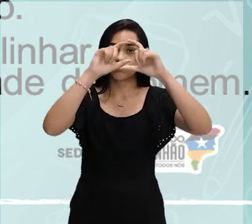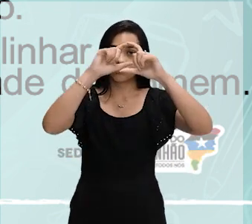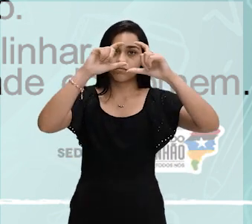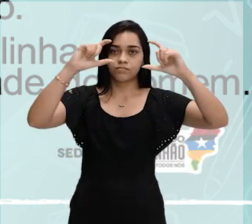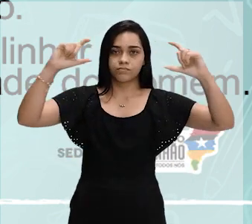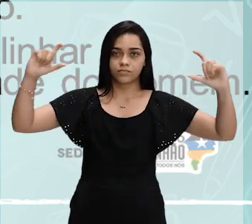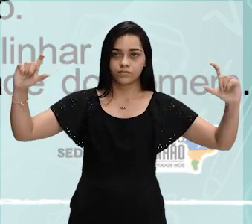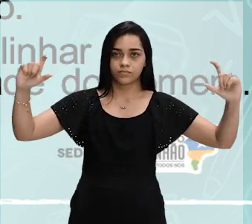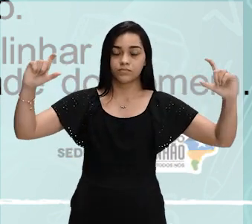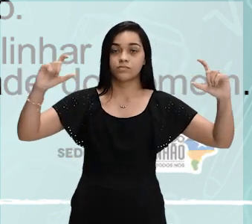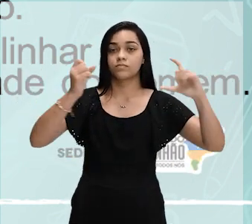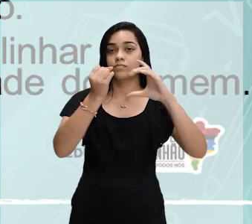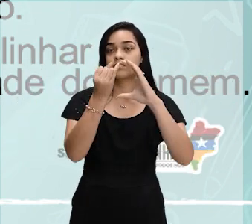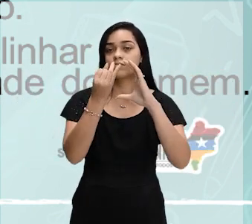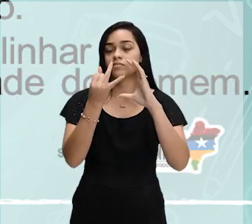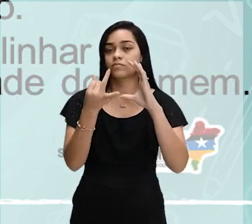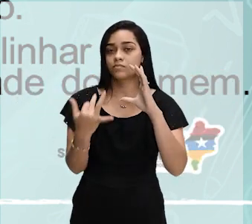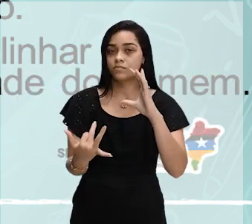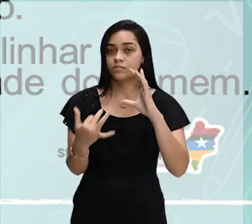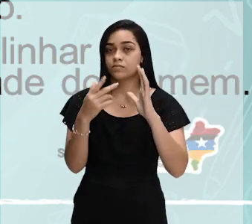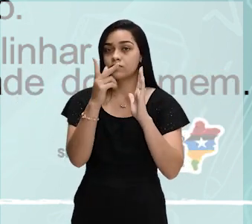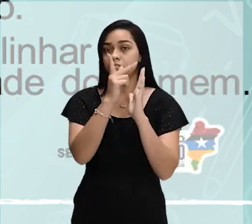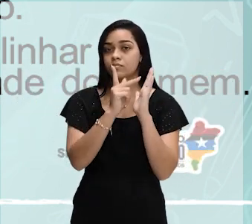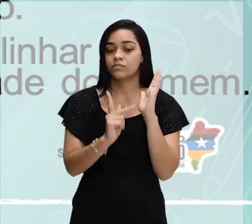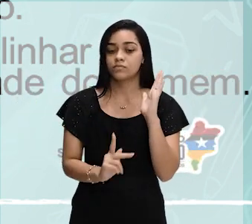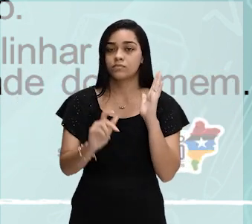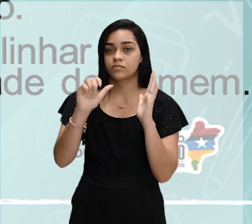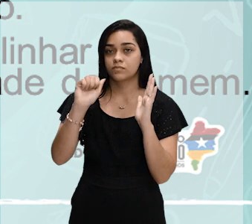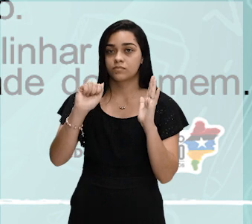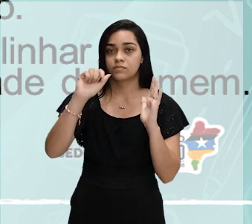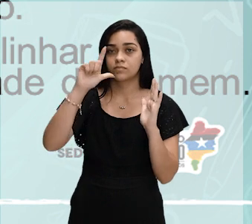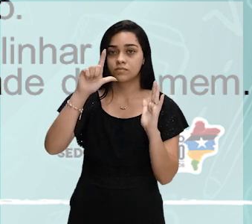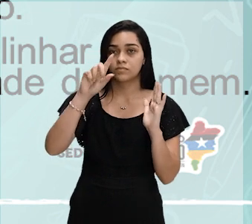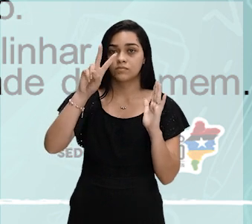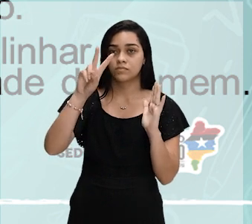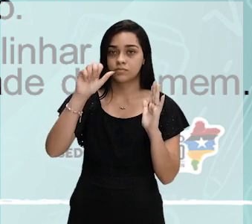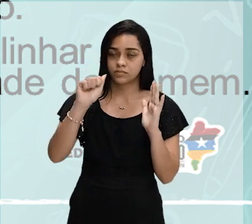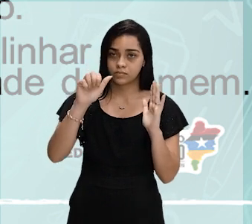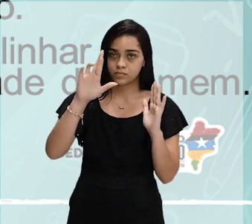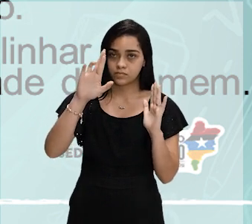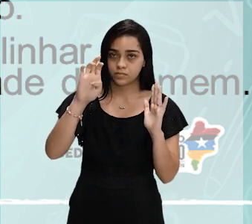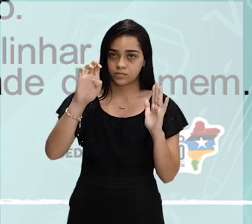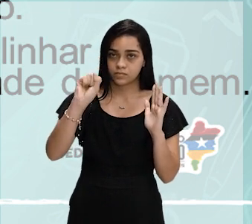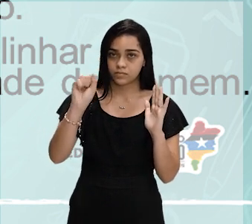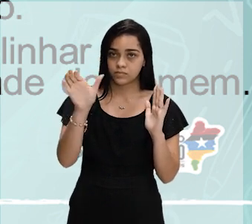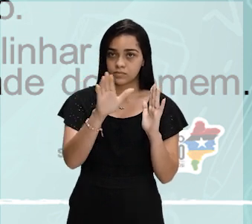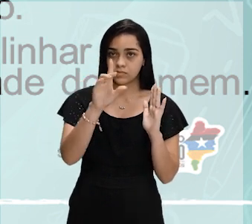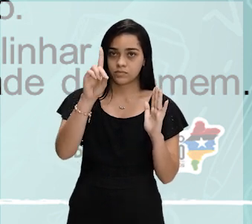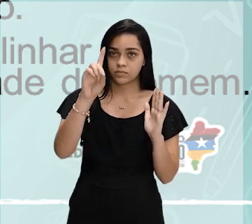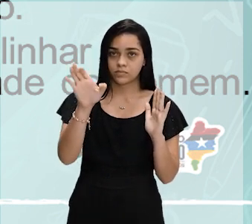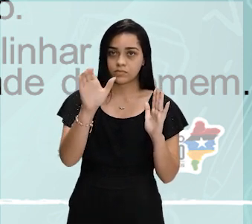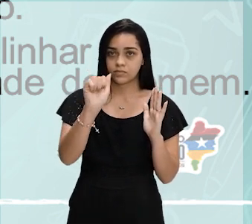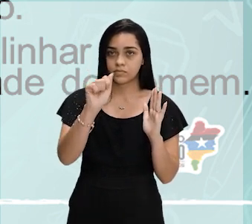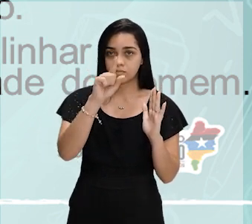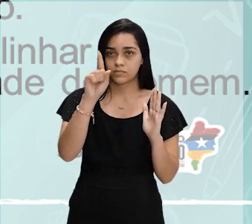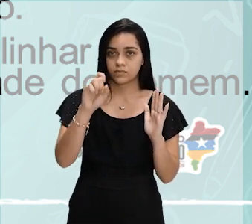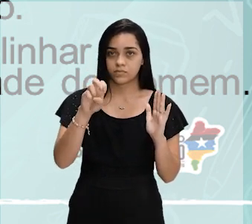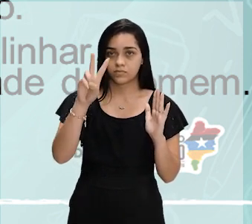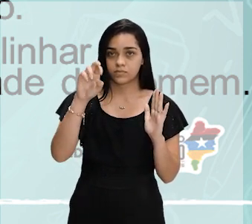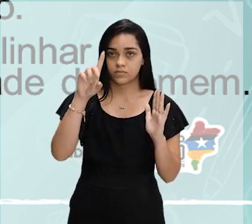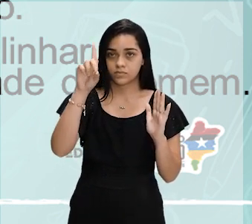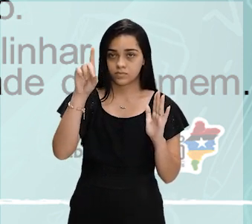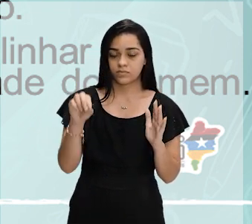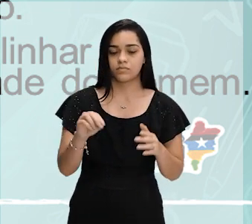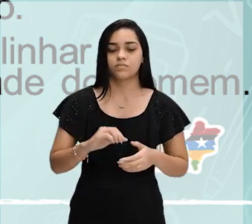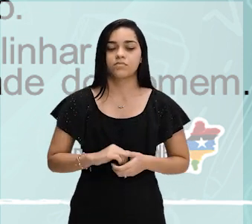acima, característico da poesia de Álvares de Azevedo. Letra A. A